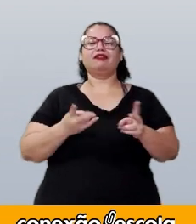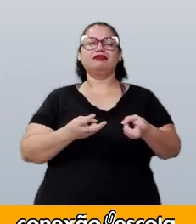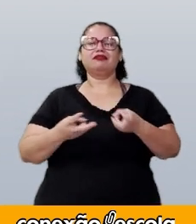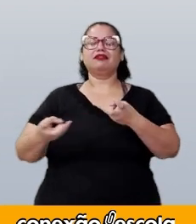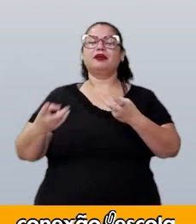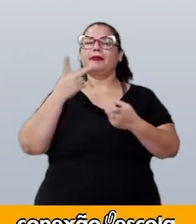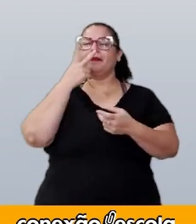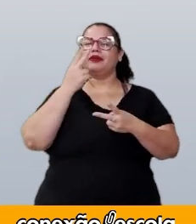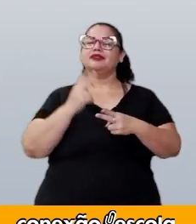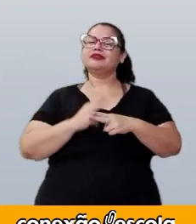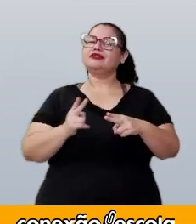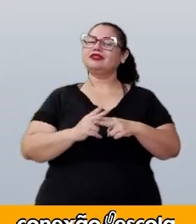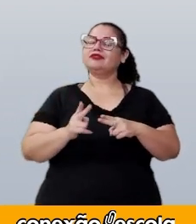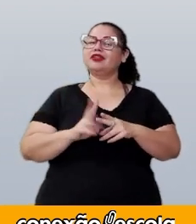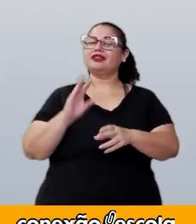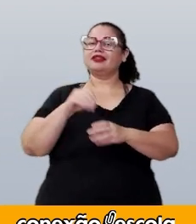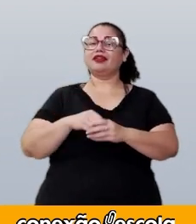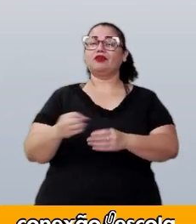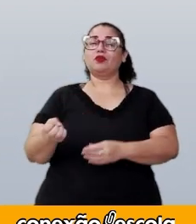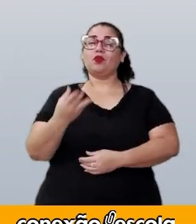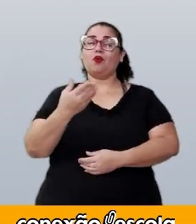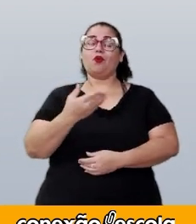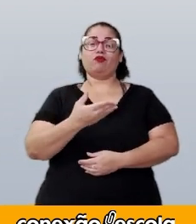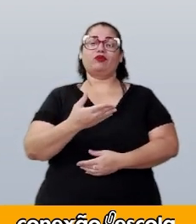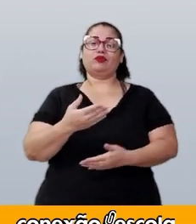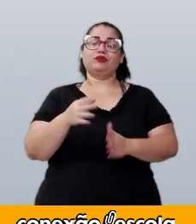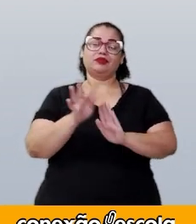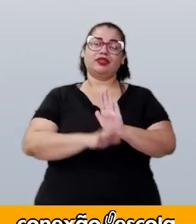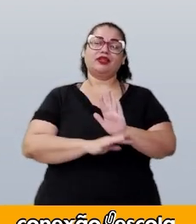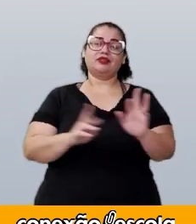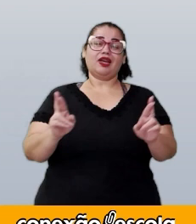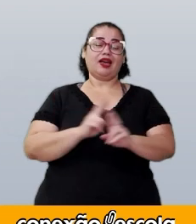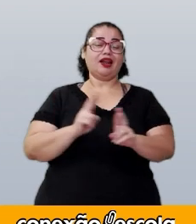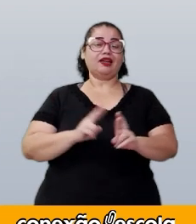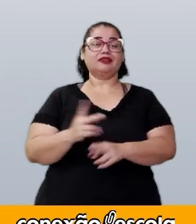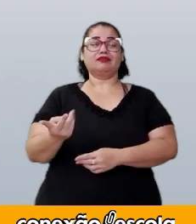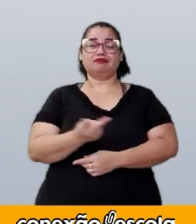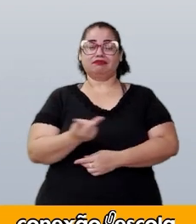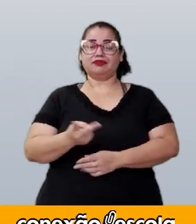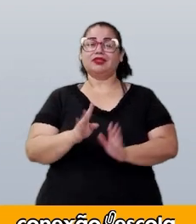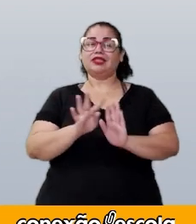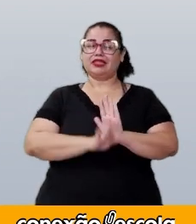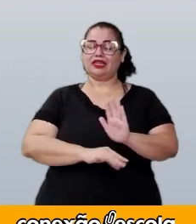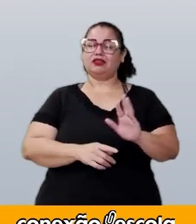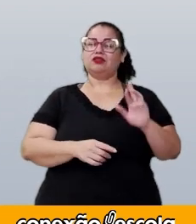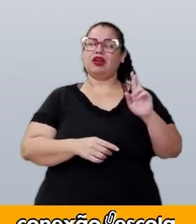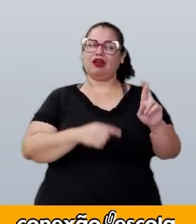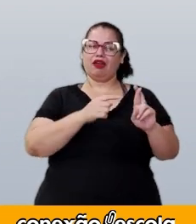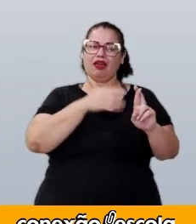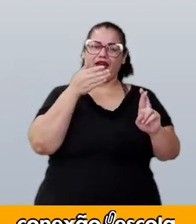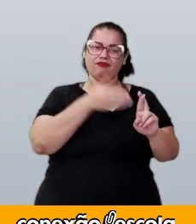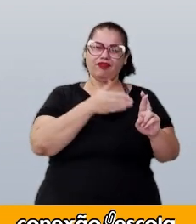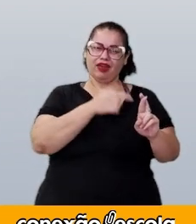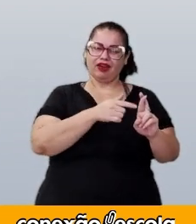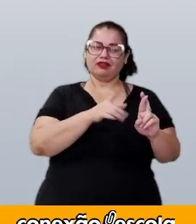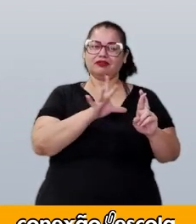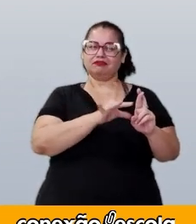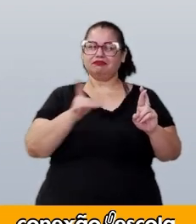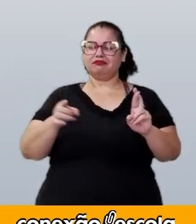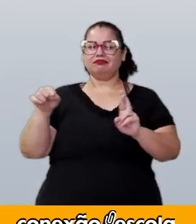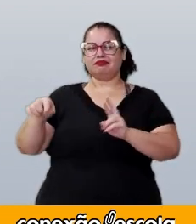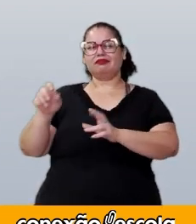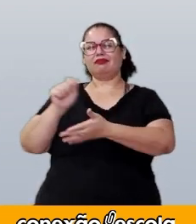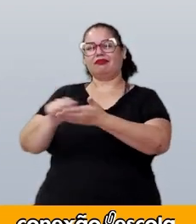mais subentendida no novo texto. Então, a relação desse novo texto com o texto base ou com o texto original